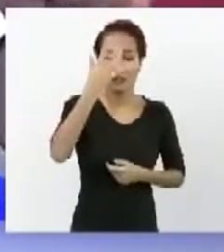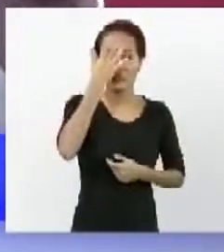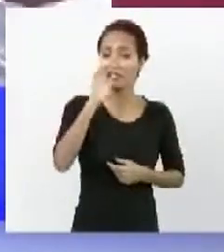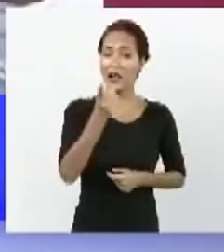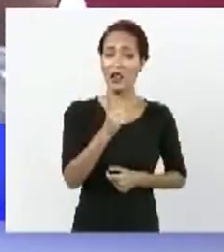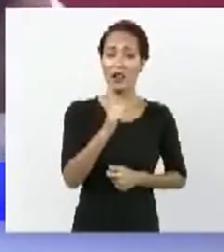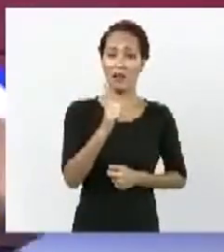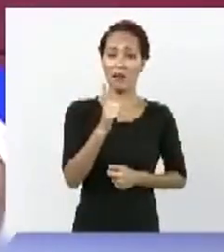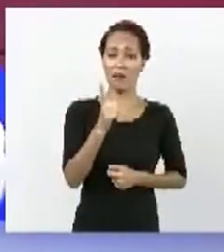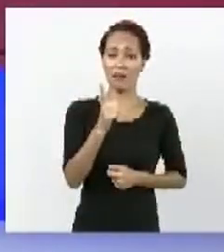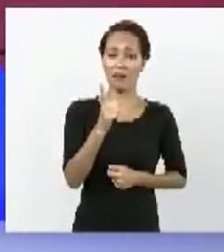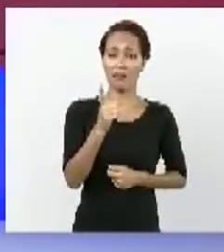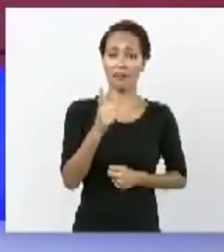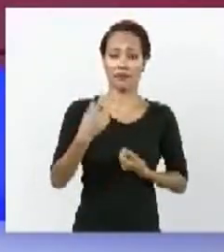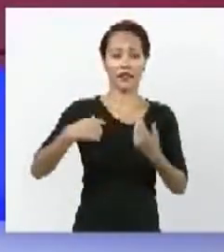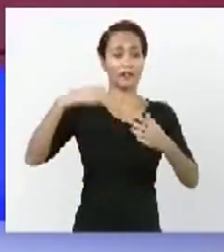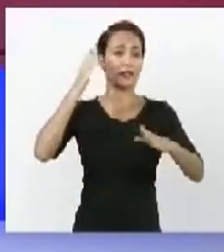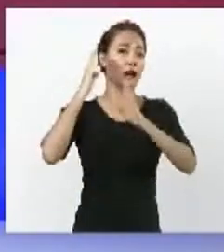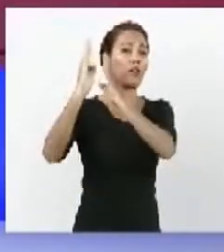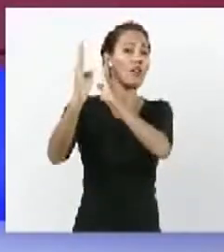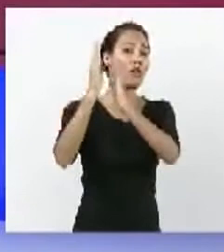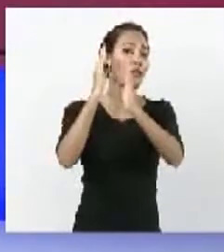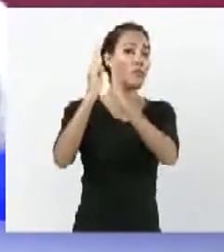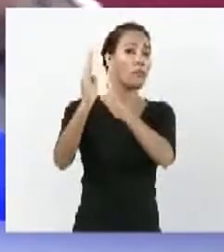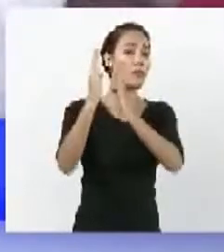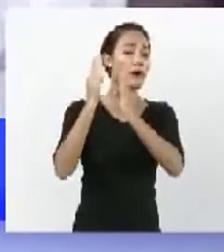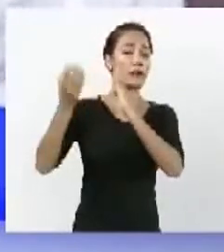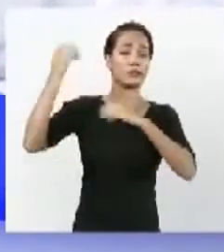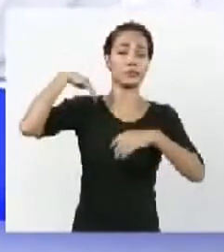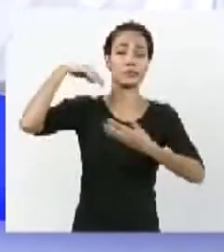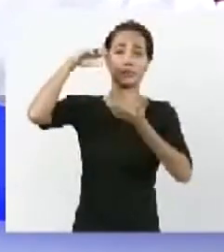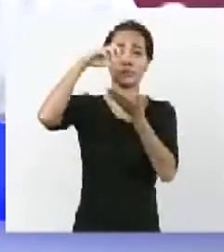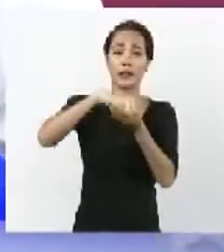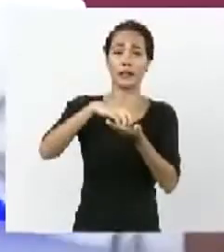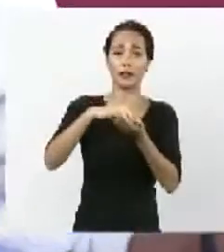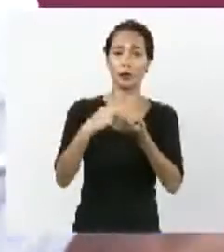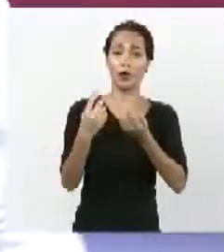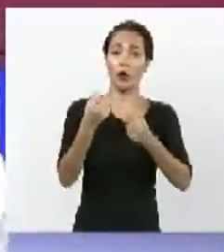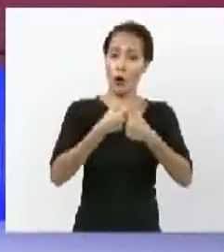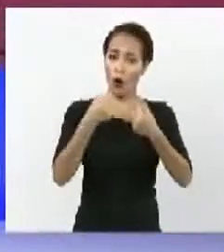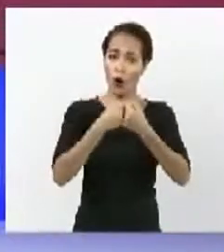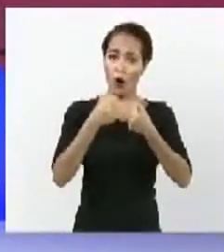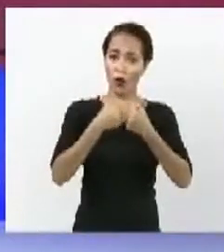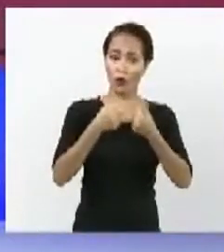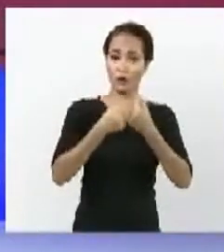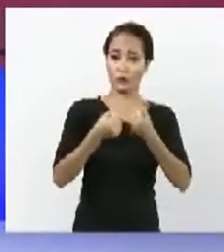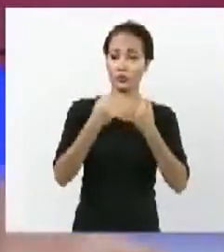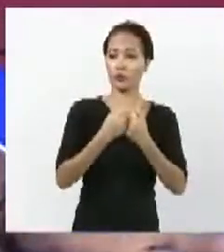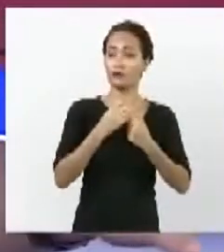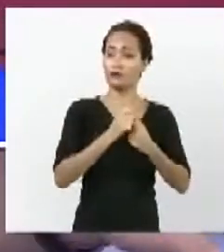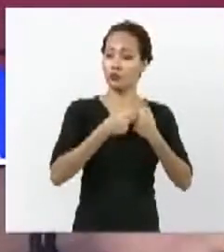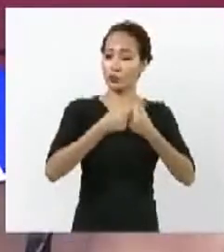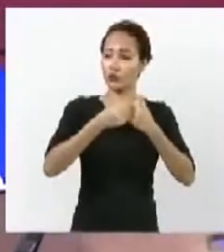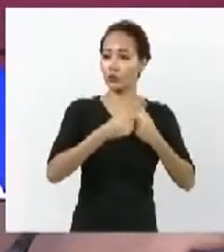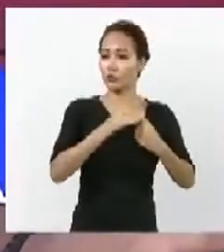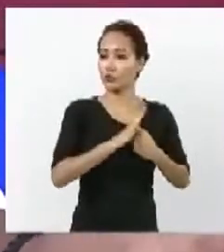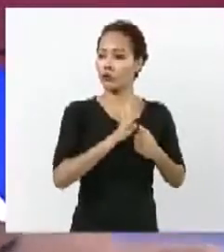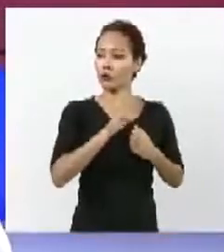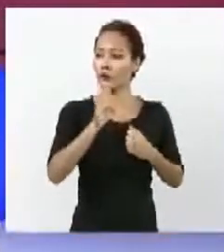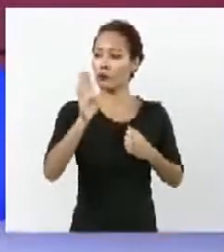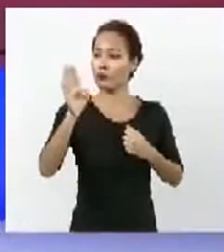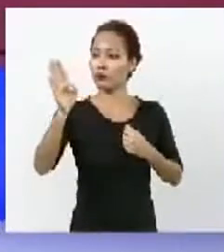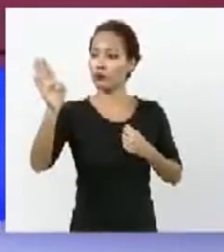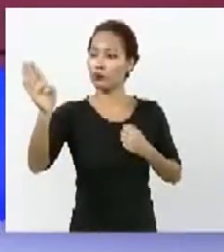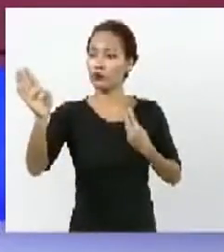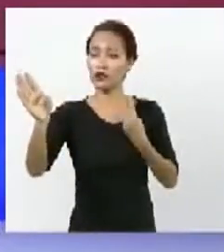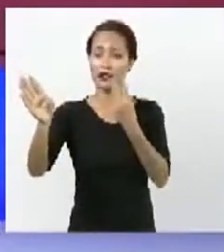ficar postado na Almirante Barroso ou na Augusto Montenegro, vai ver um BRT, dois ônibus passando, com três pessoas dentro. Isso, inclusive, o pessoal brinca nas redes